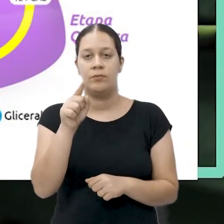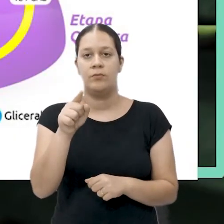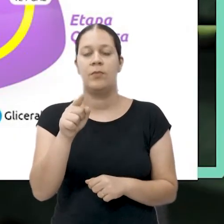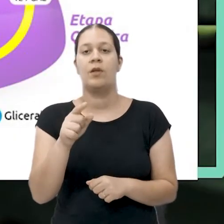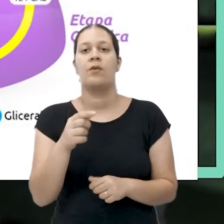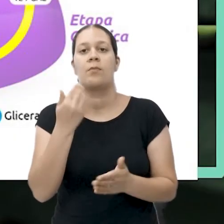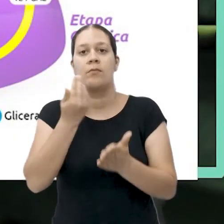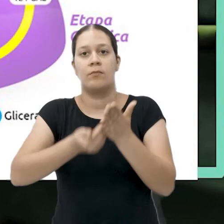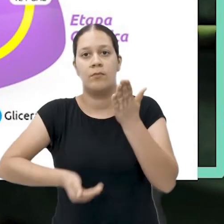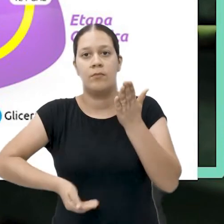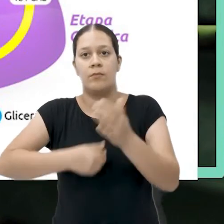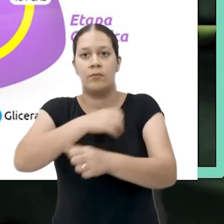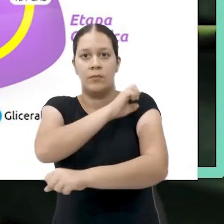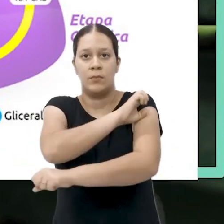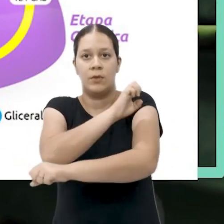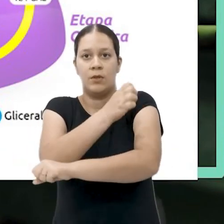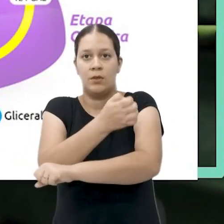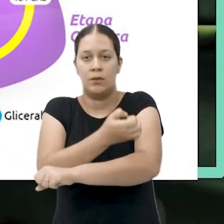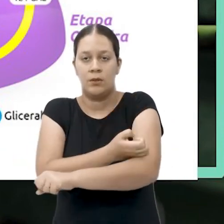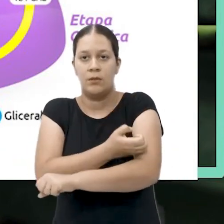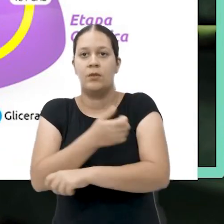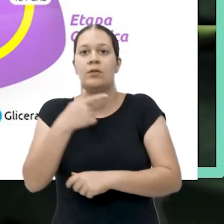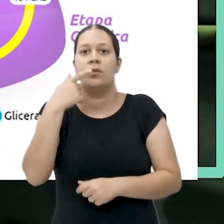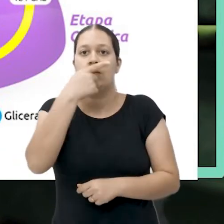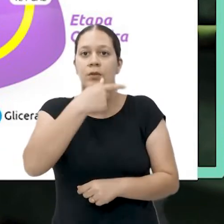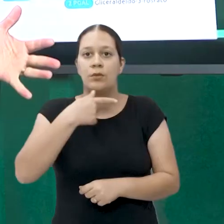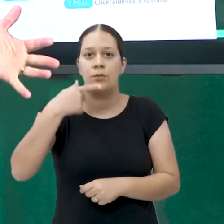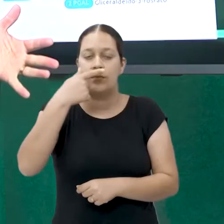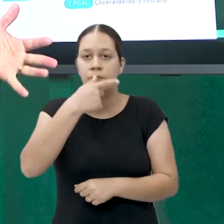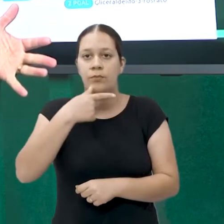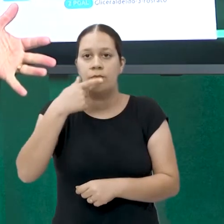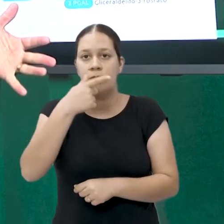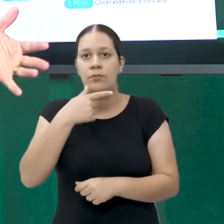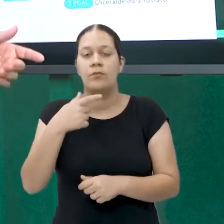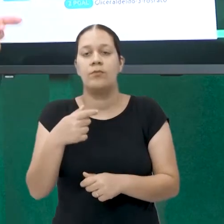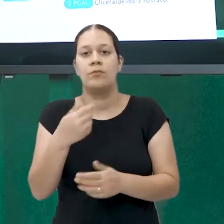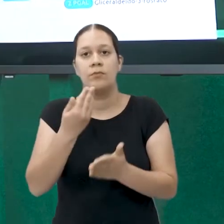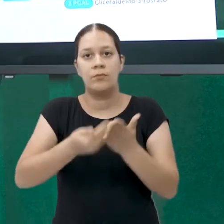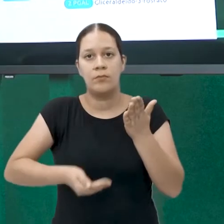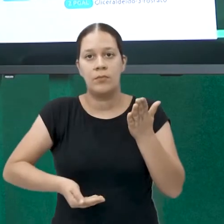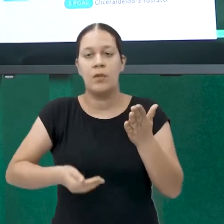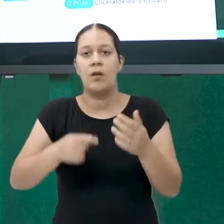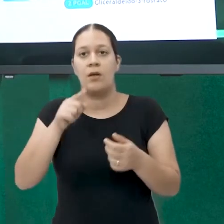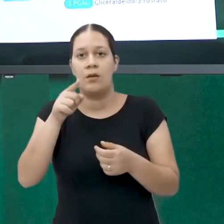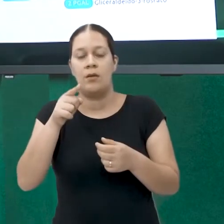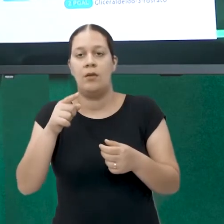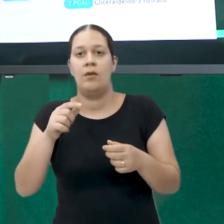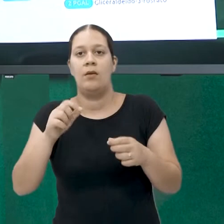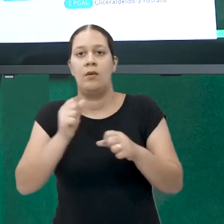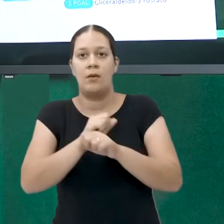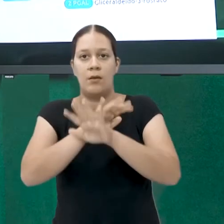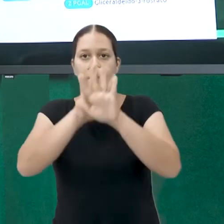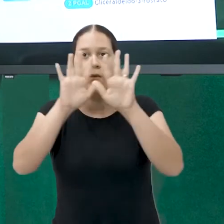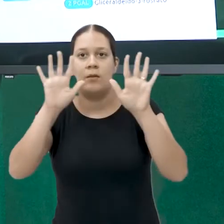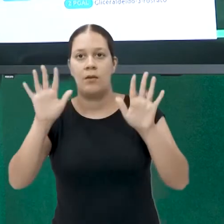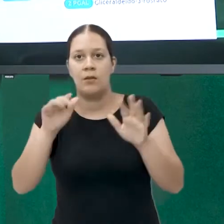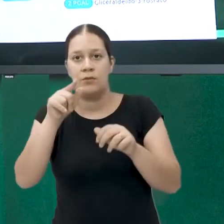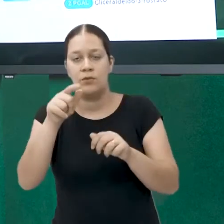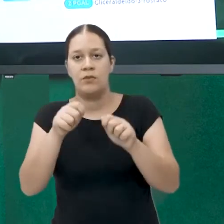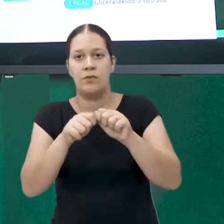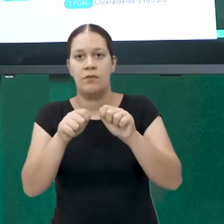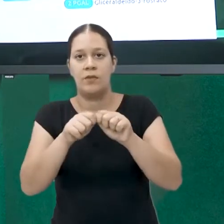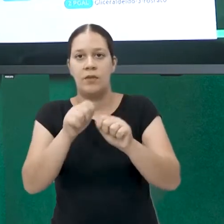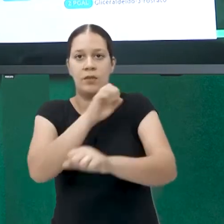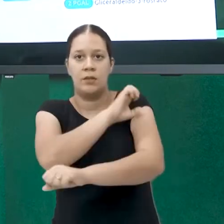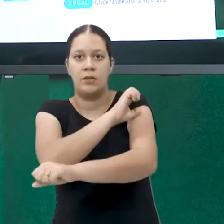você aqui gasta energia para produzir glicose, tá? E aqui, na fase clara, você